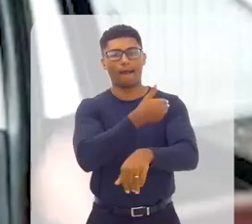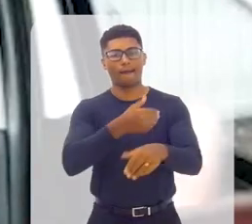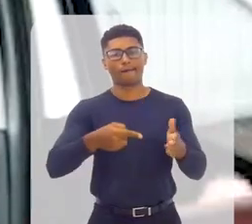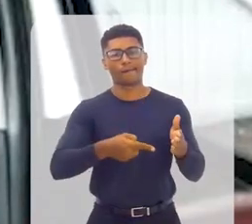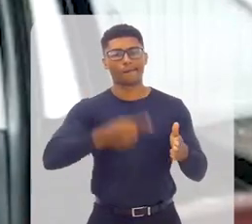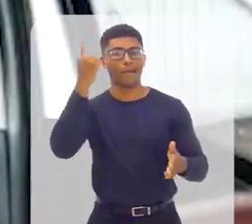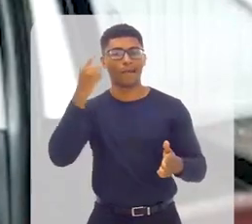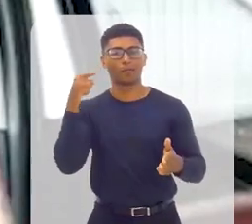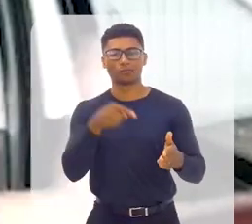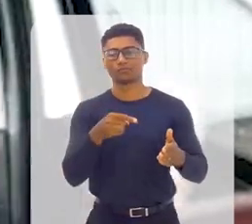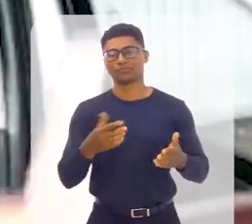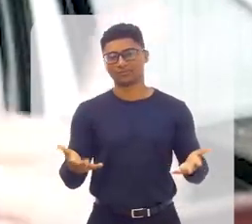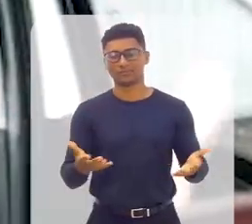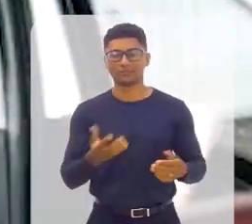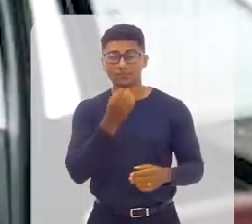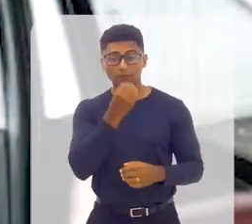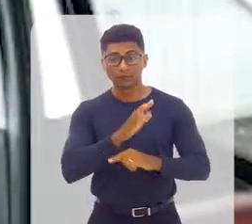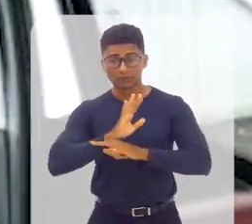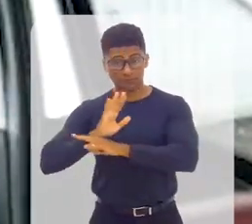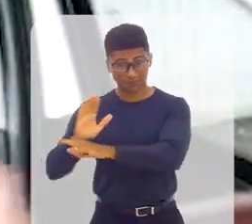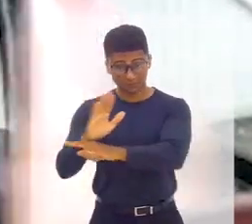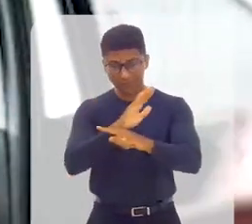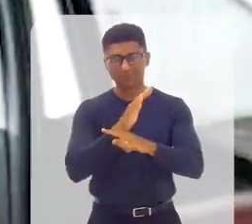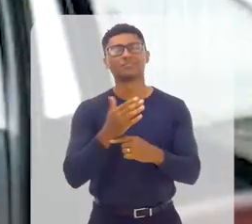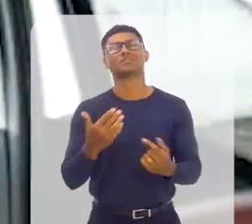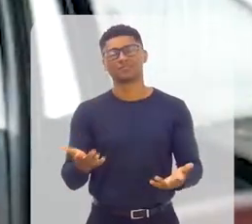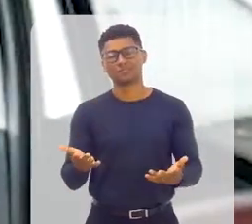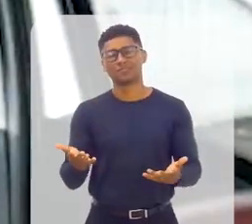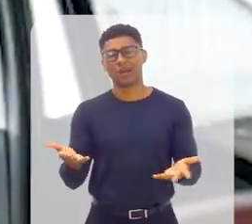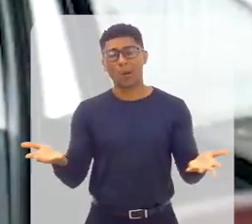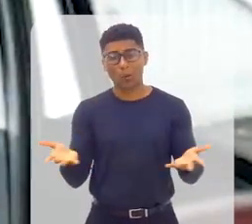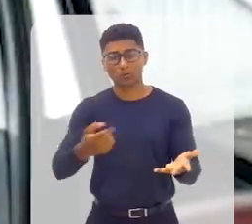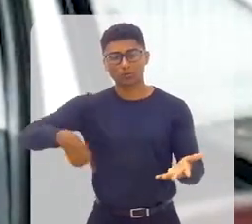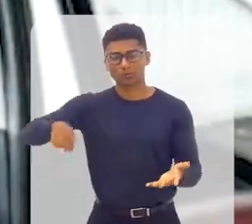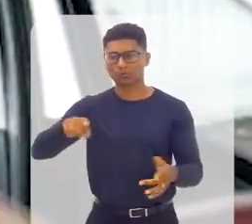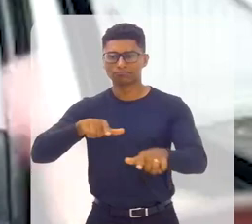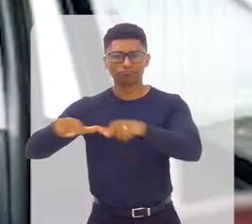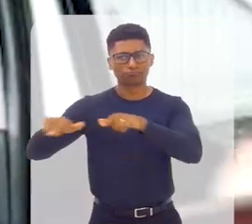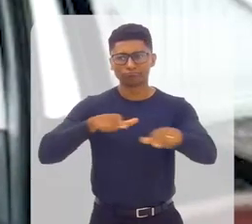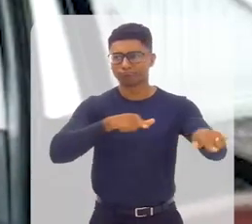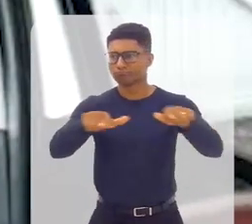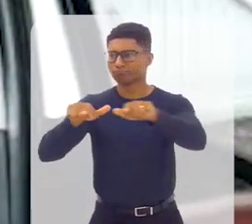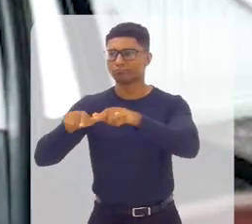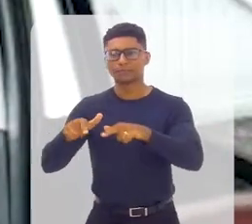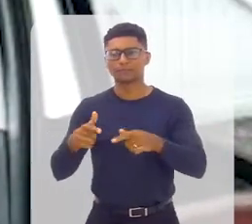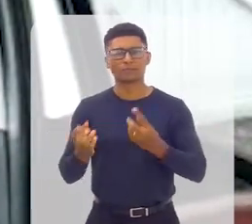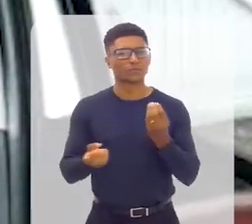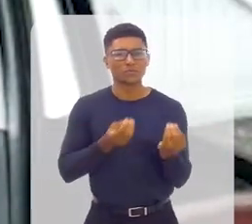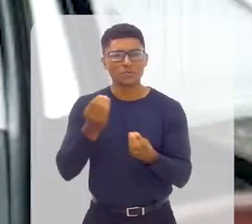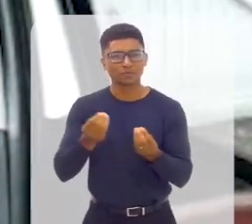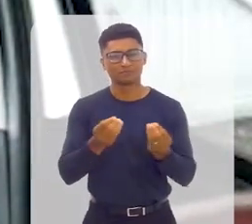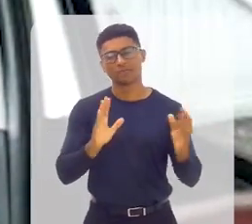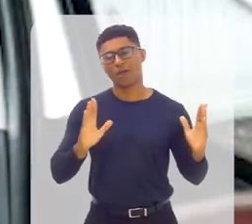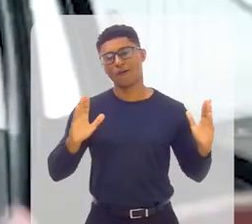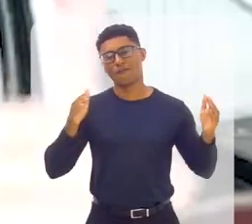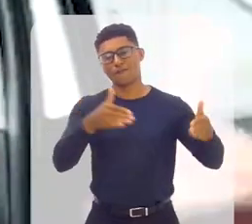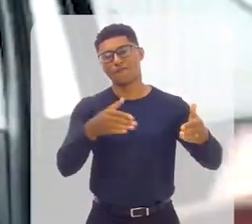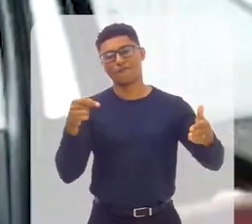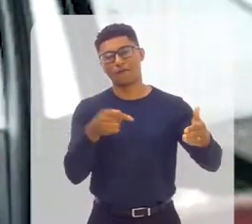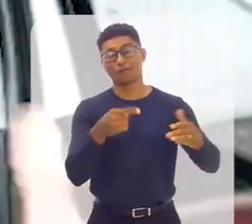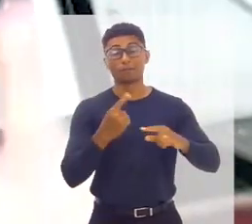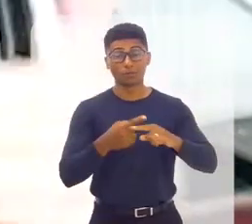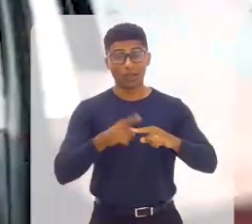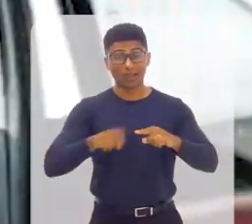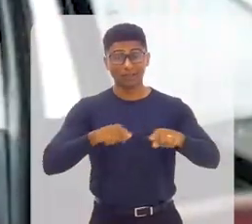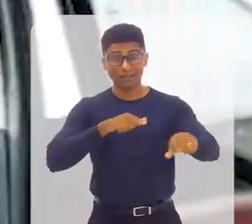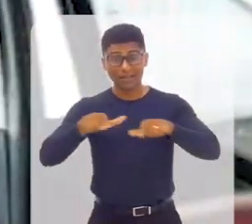ele foi a grande ajuda, a grande alavanca para tudo isso que a gente está fazendo hoje, pudesse estar acontecendo, né? Porque é um trabalho de